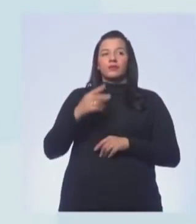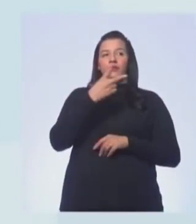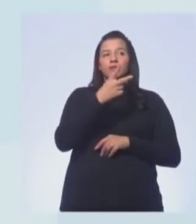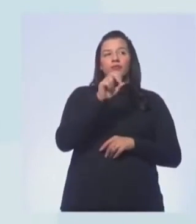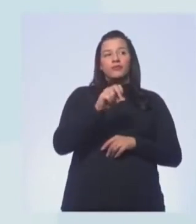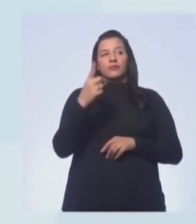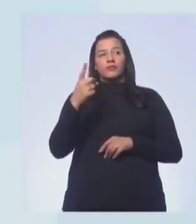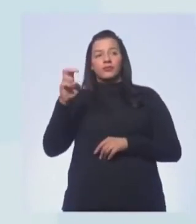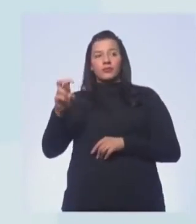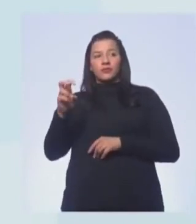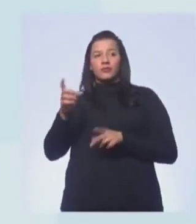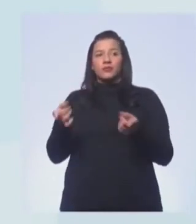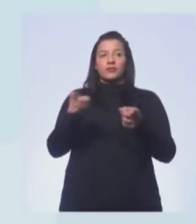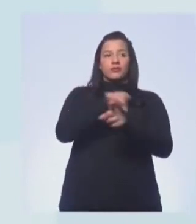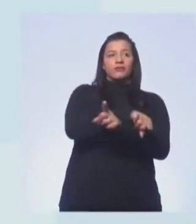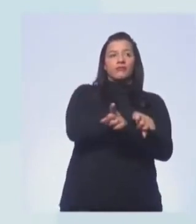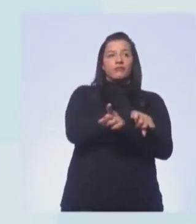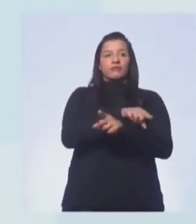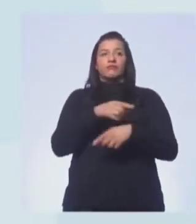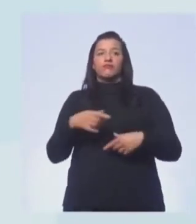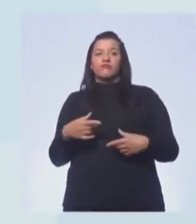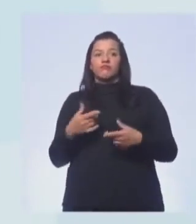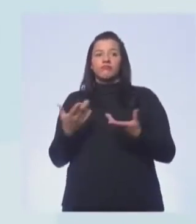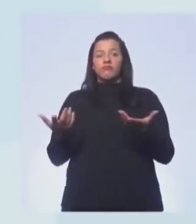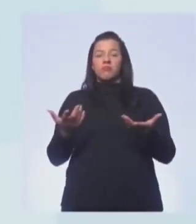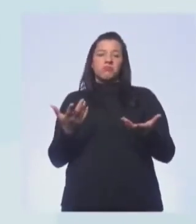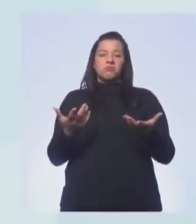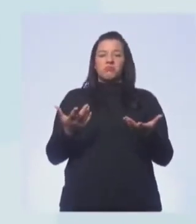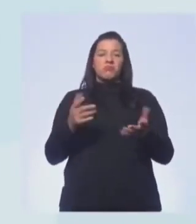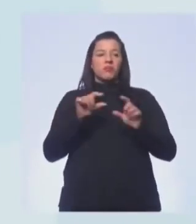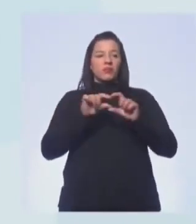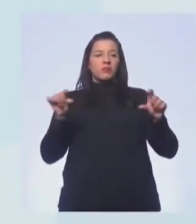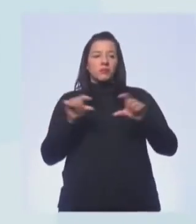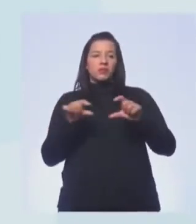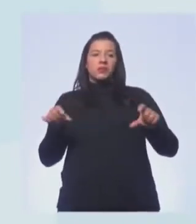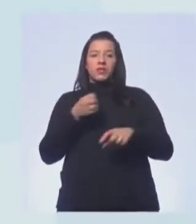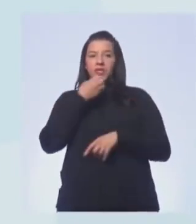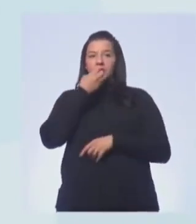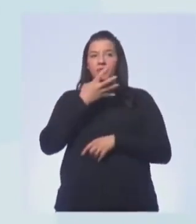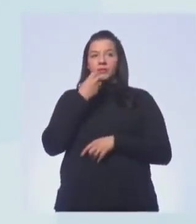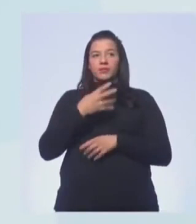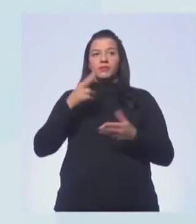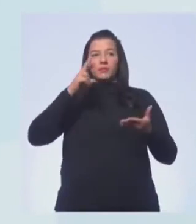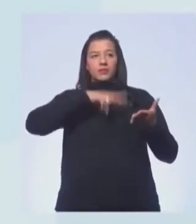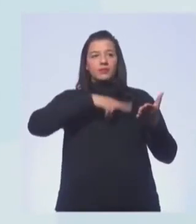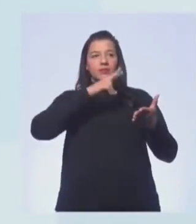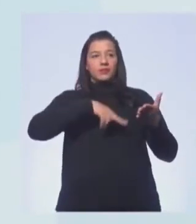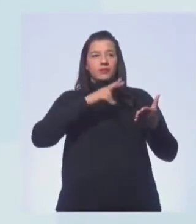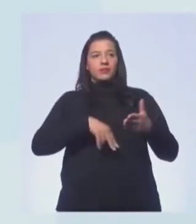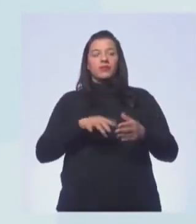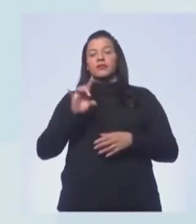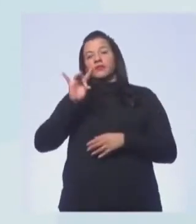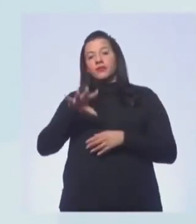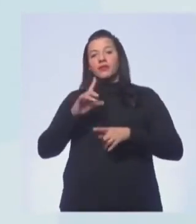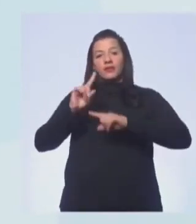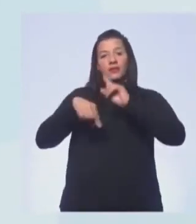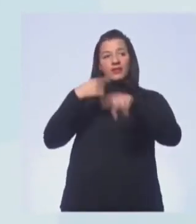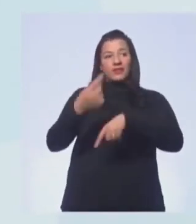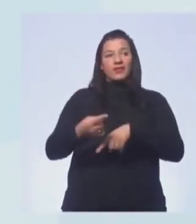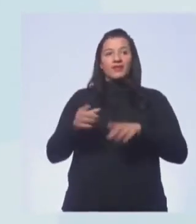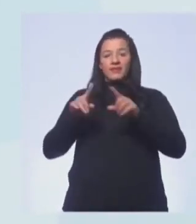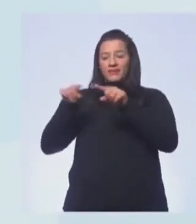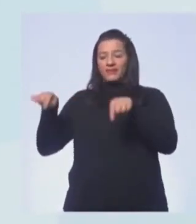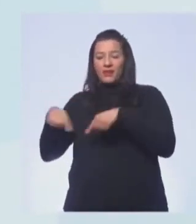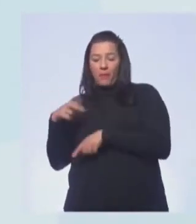seria melhor, não sei. Não. É que a sua legenda tá boa. Minha legenda tá boa. Precisa ler a legenda, ela né? é legal comigo, mas depois ela vai falar lá na sala,